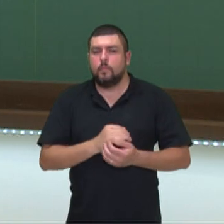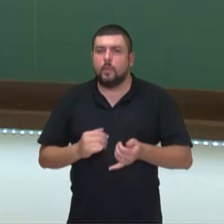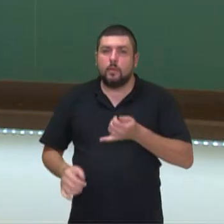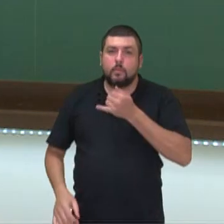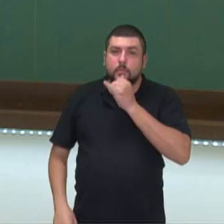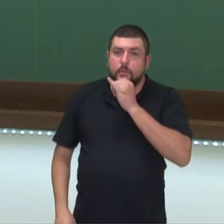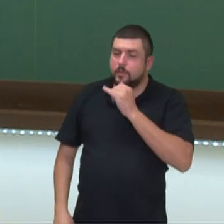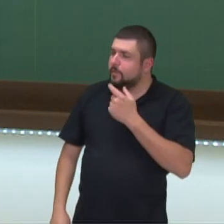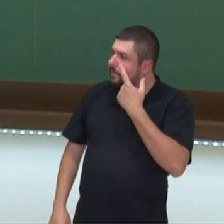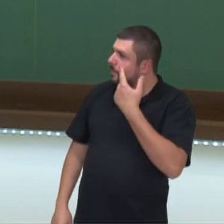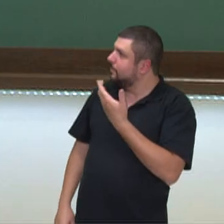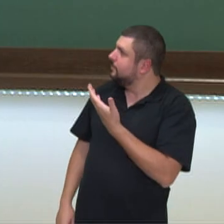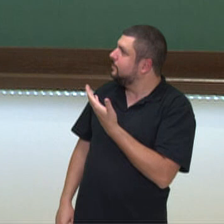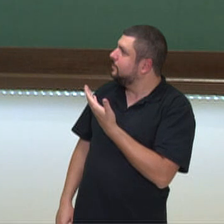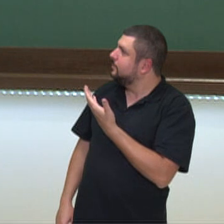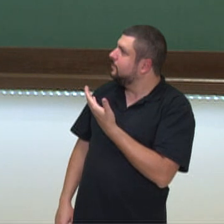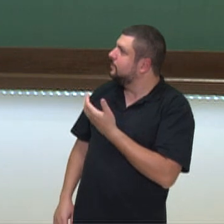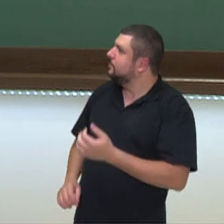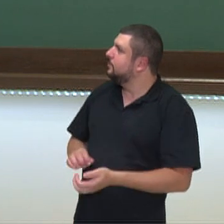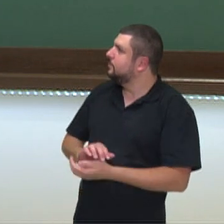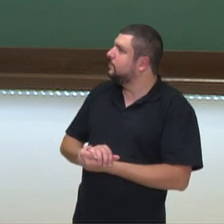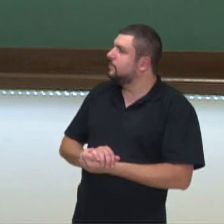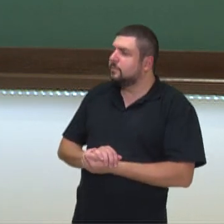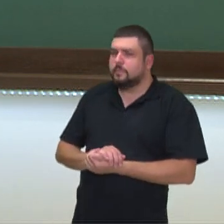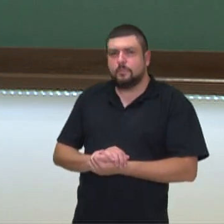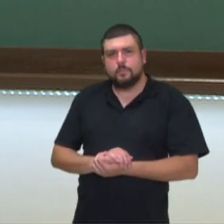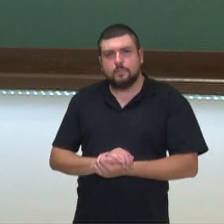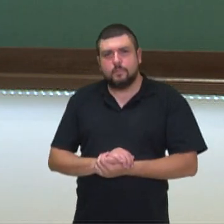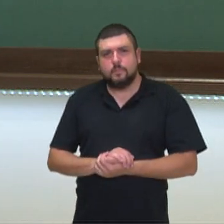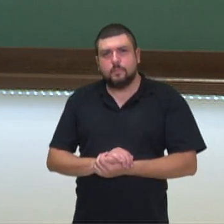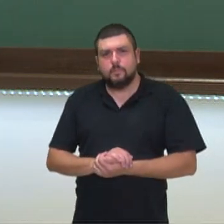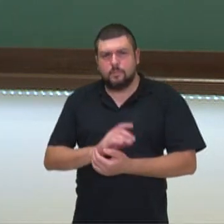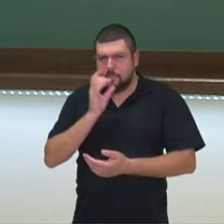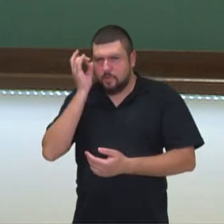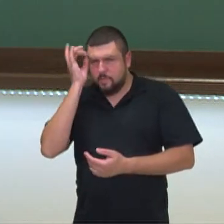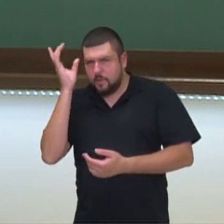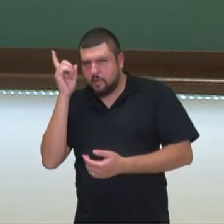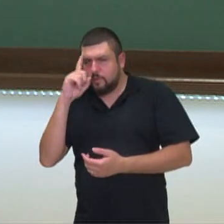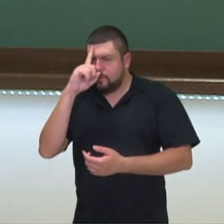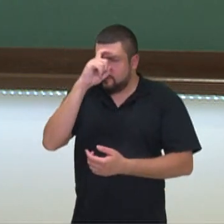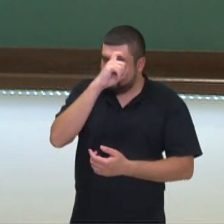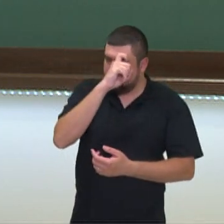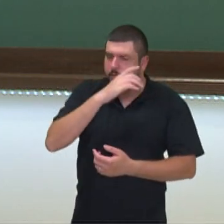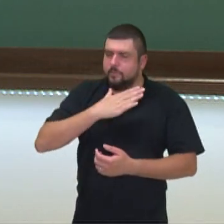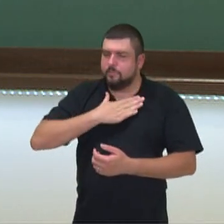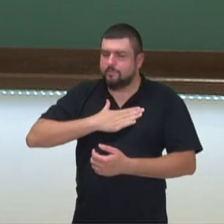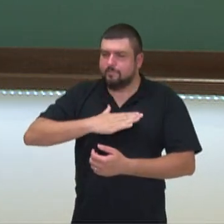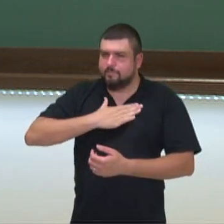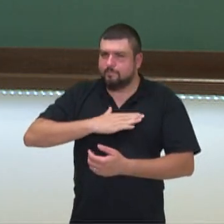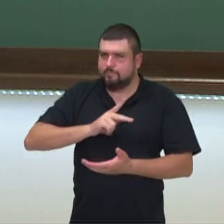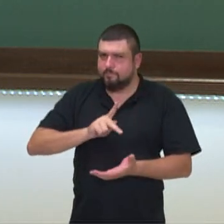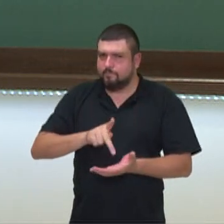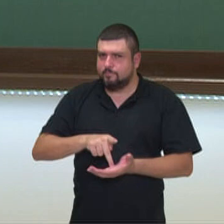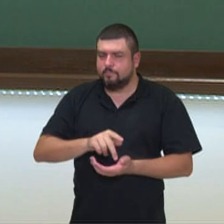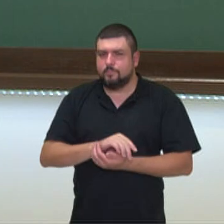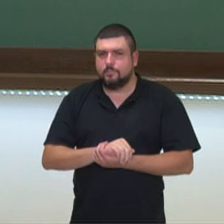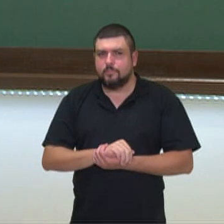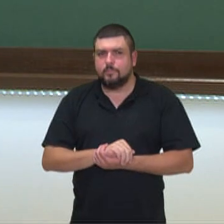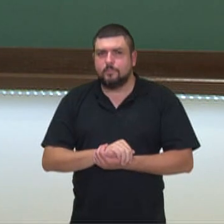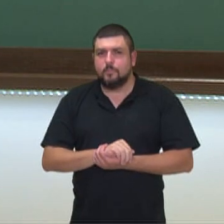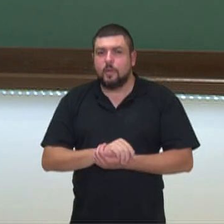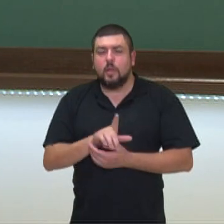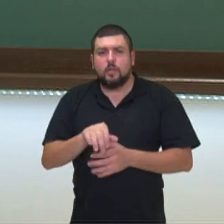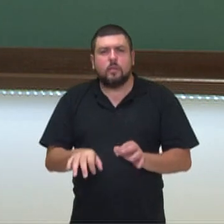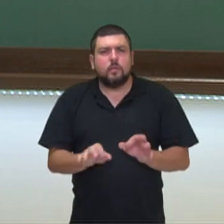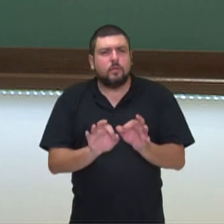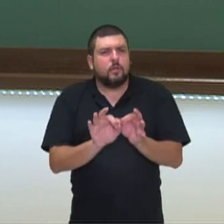a 1000, que é 3 zeros. Fácil, difícil, bem tranquilo, né? É uma ideia muito simplesinha,